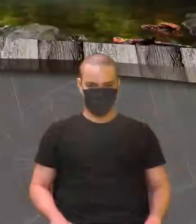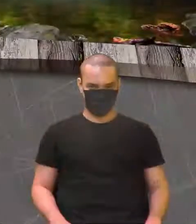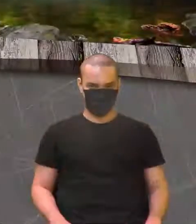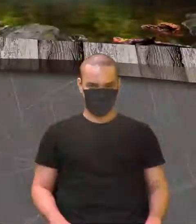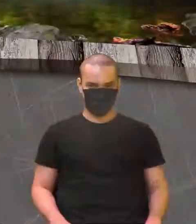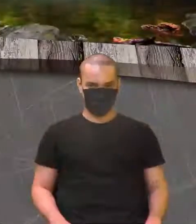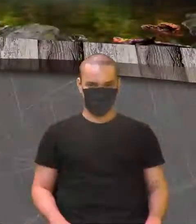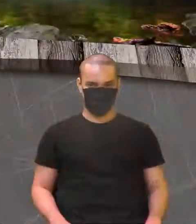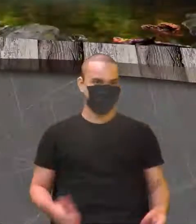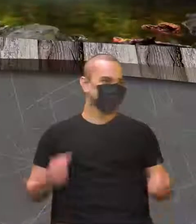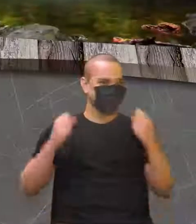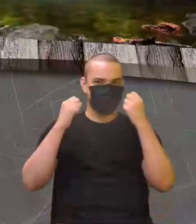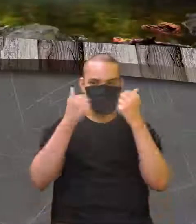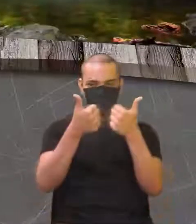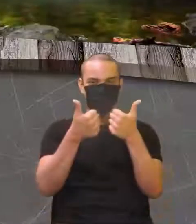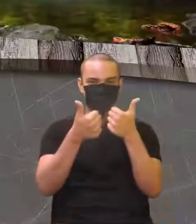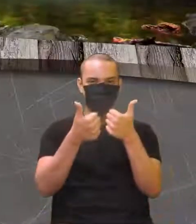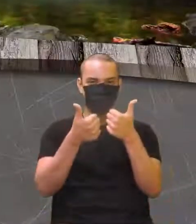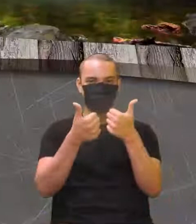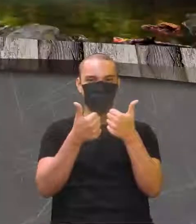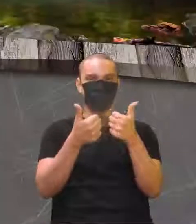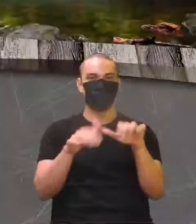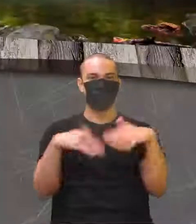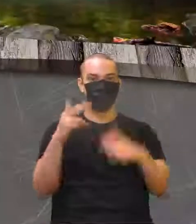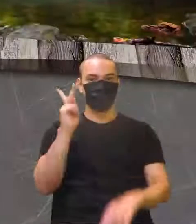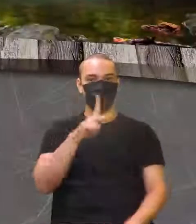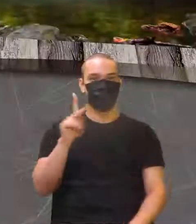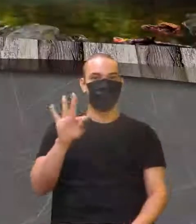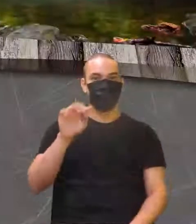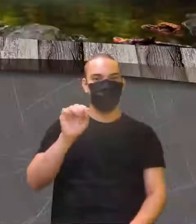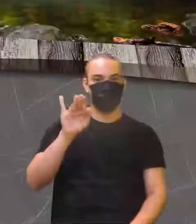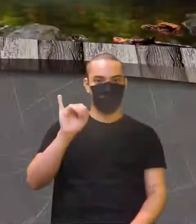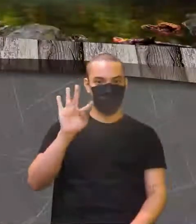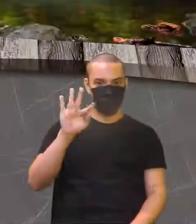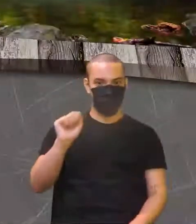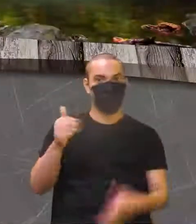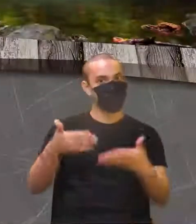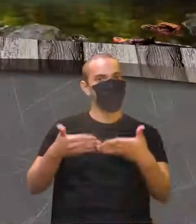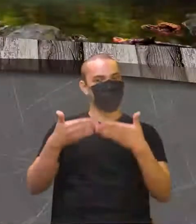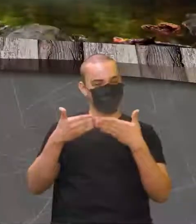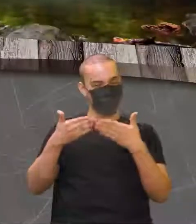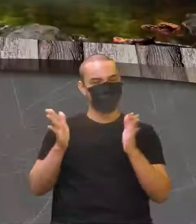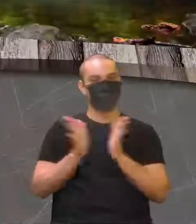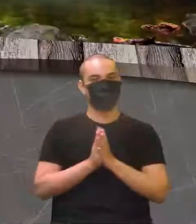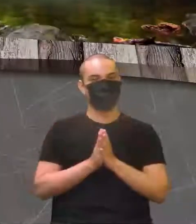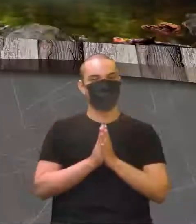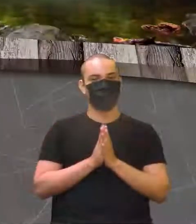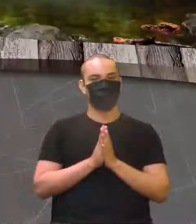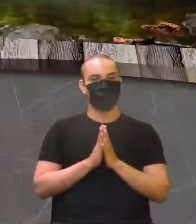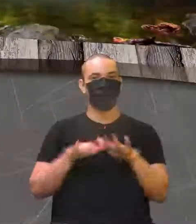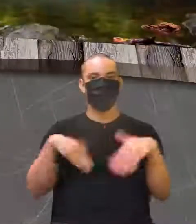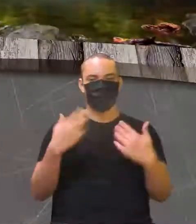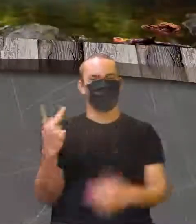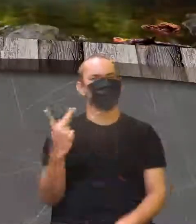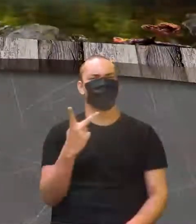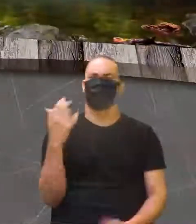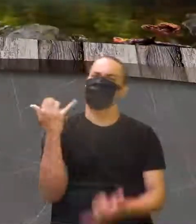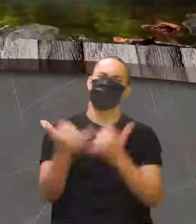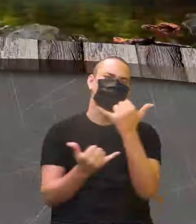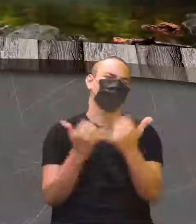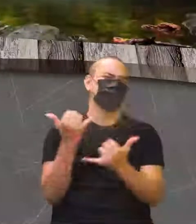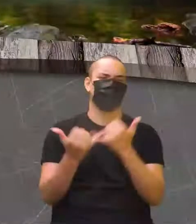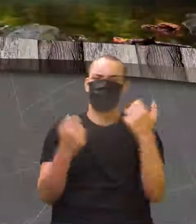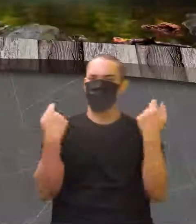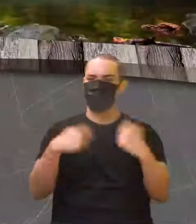E aí, pessoal, tudo bom, alunos? Professora Tabita, por favor. Gente, e aí? A gente brinca, né? Tem que brincar,